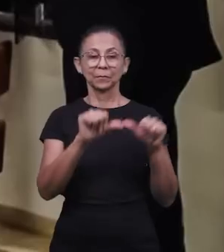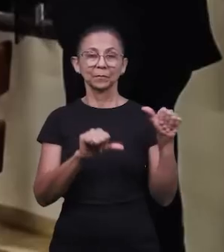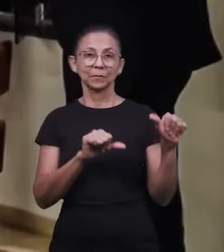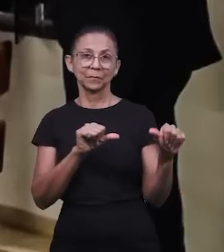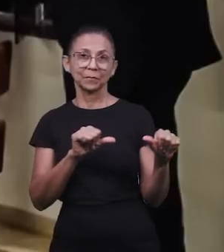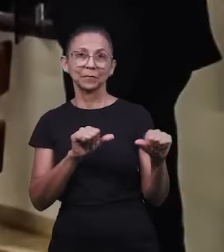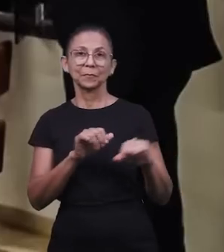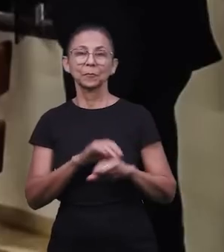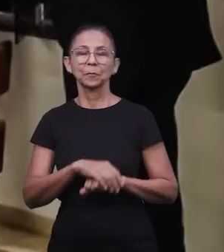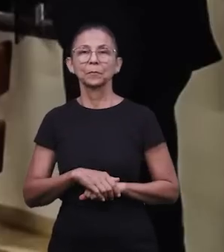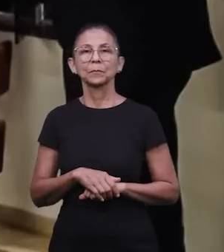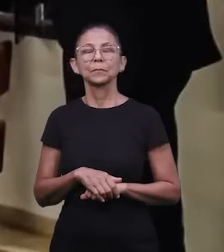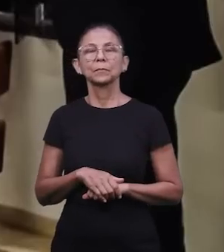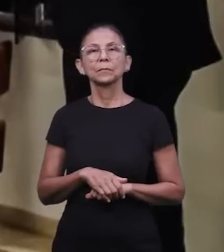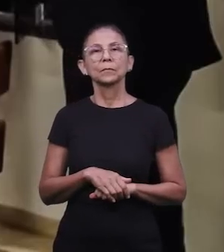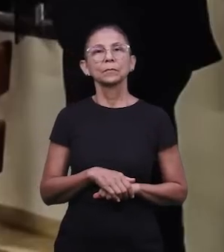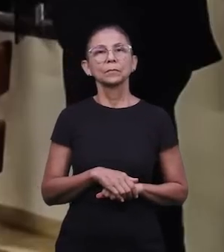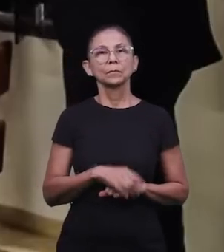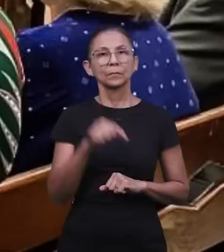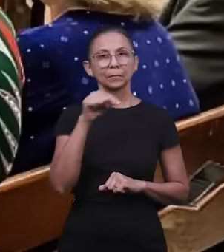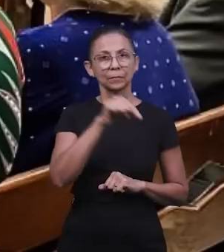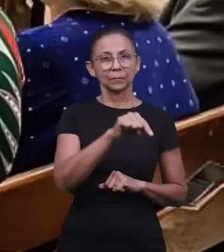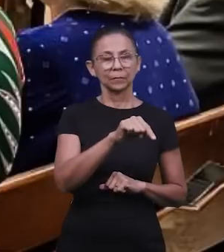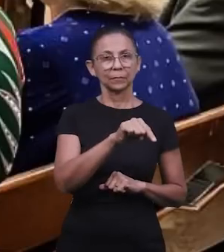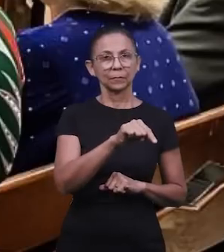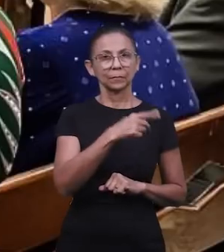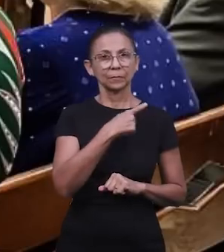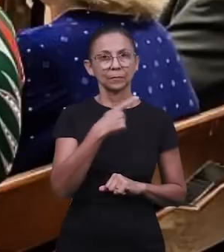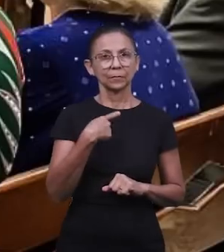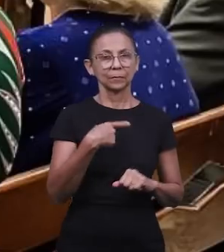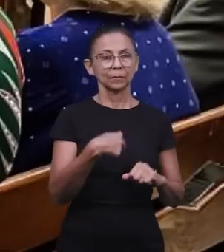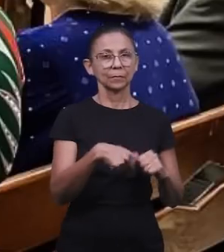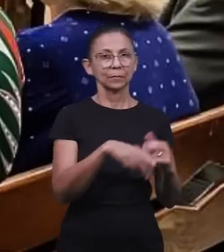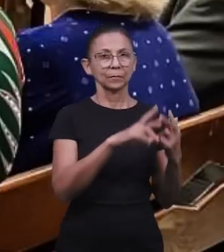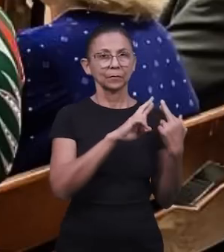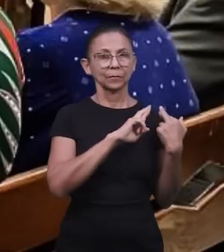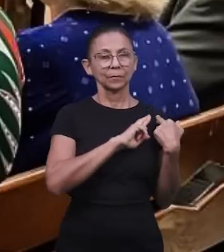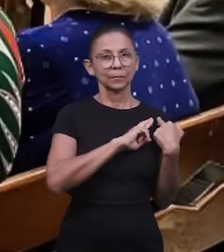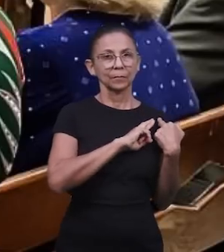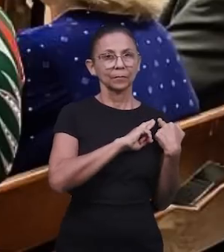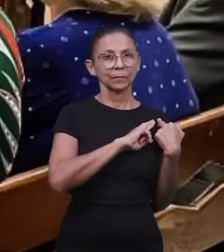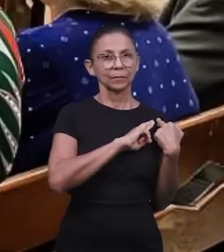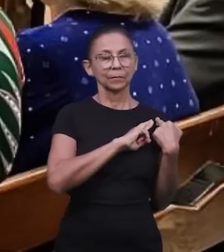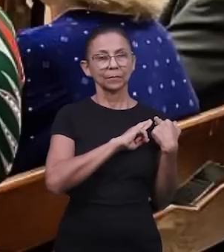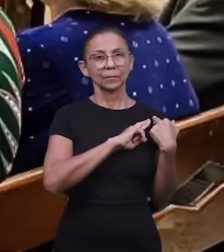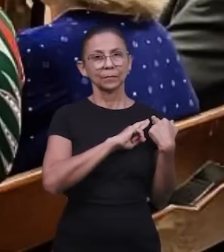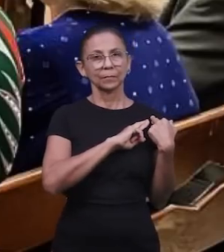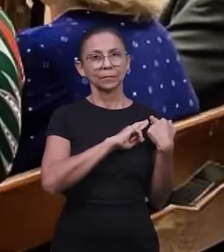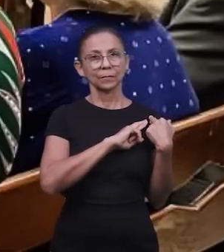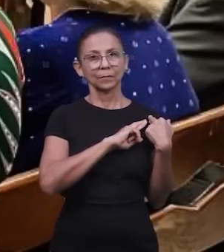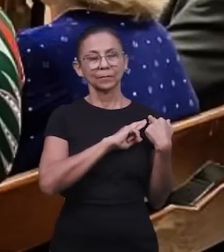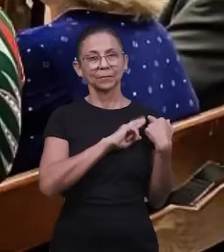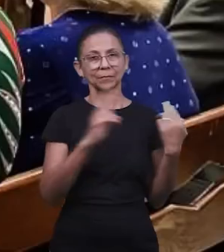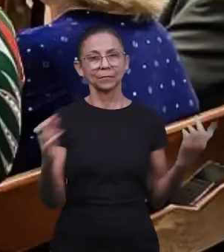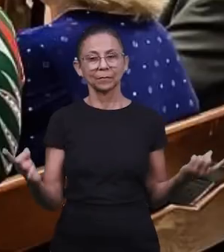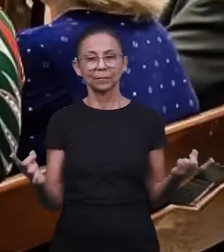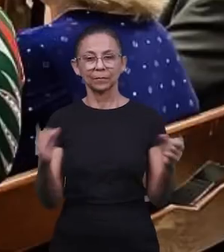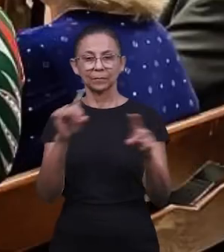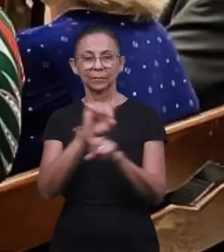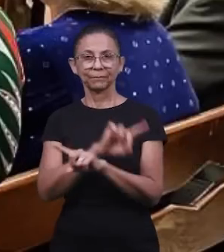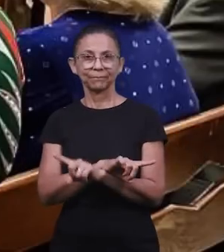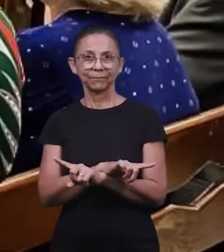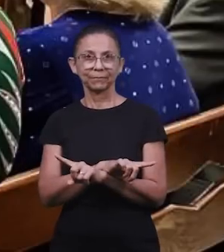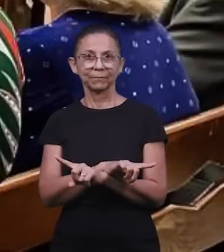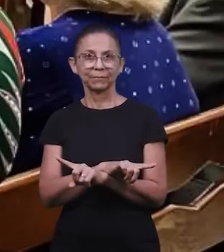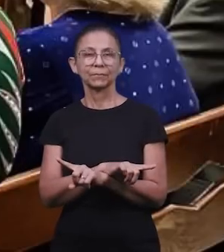Jairson Oliveira Lima foi para a igreja de Lages e o pastor Noberto Pimentel assumiu